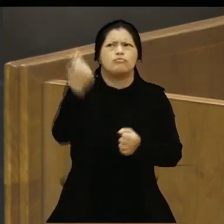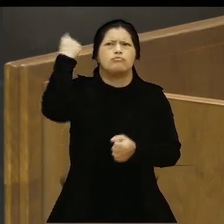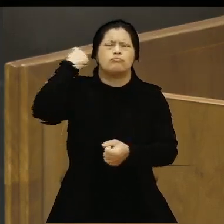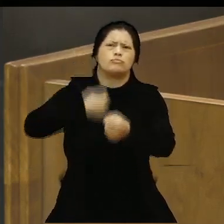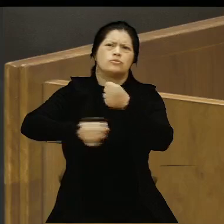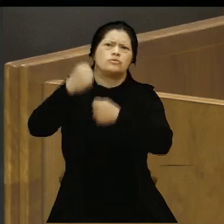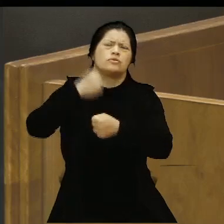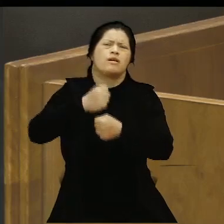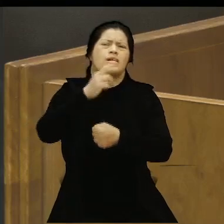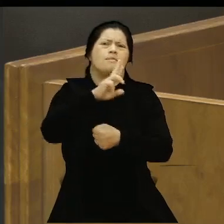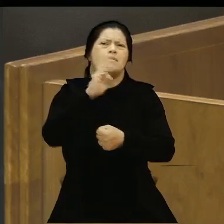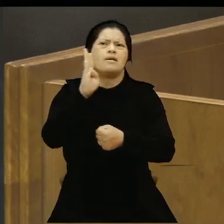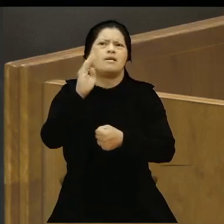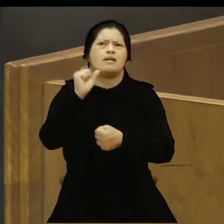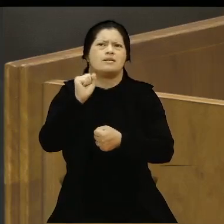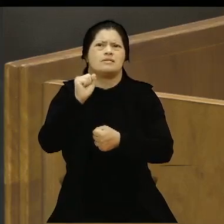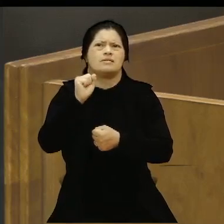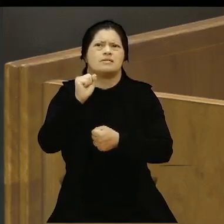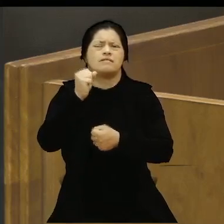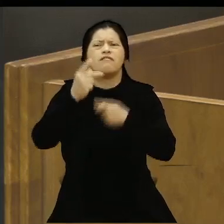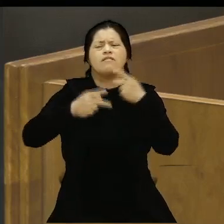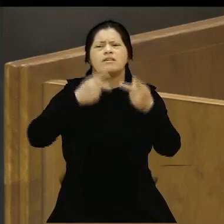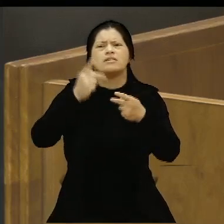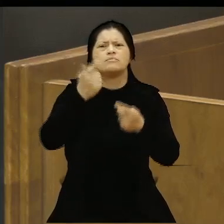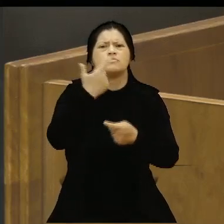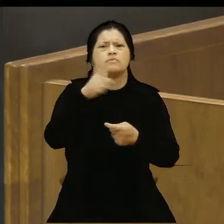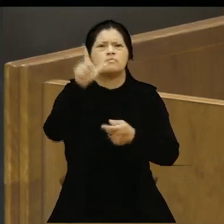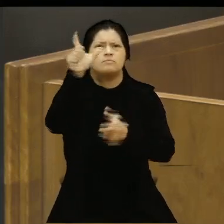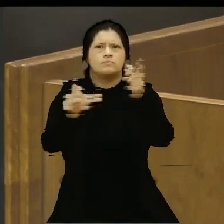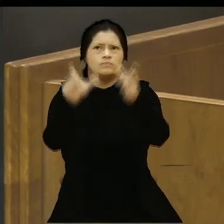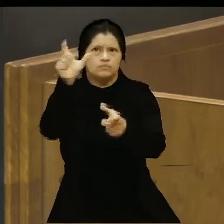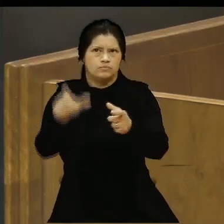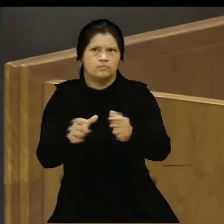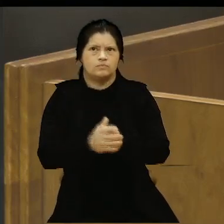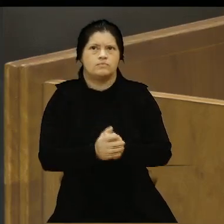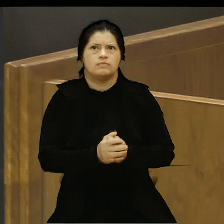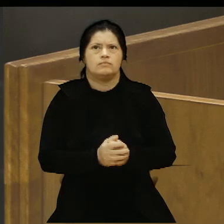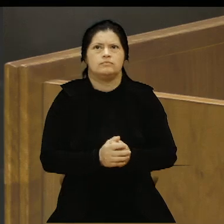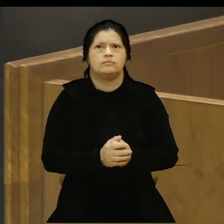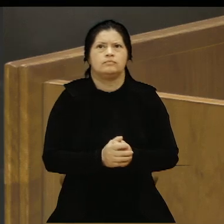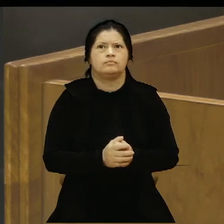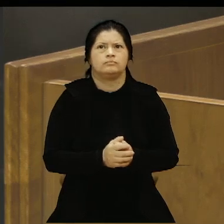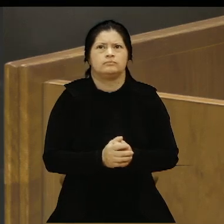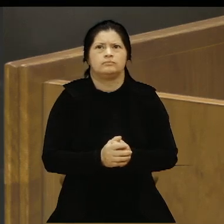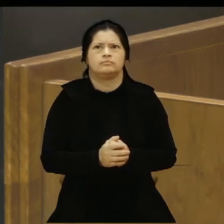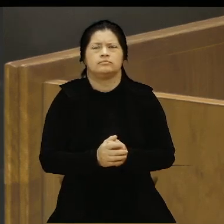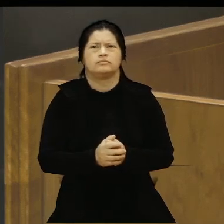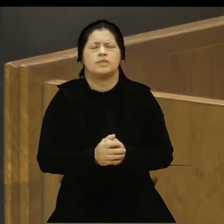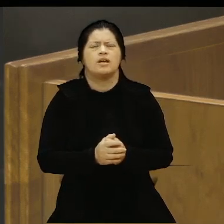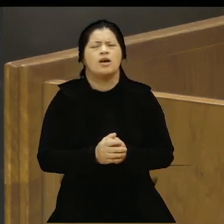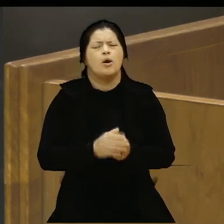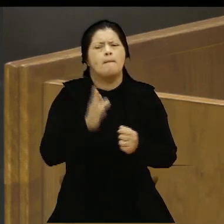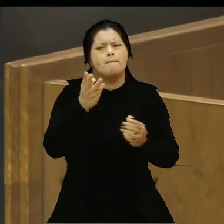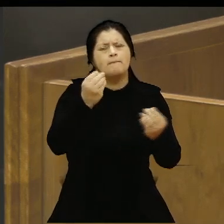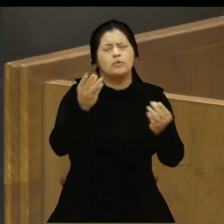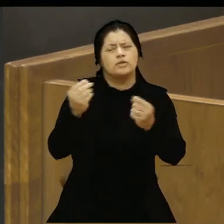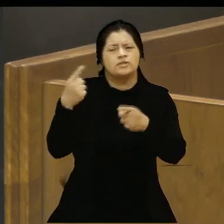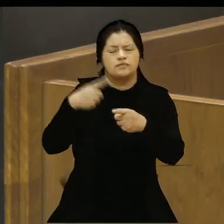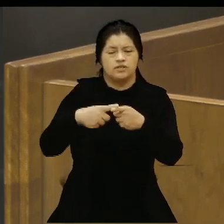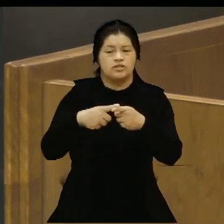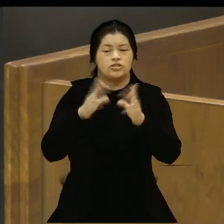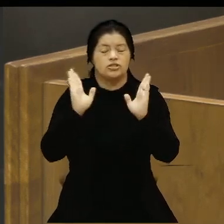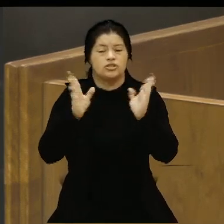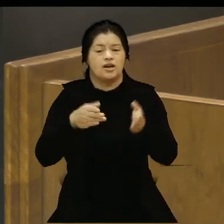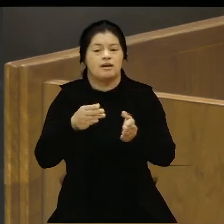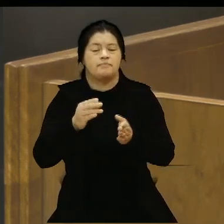TV, contando para as pessoas. Eu me lembro que muitas vezes no Jornal do Almoço recebemos o pessoal